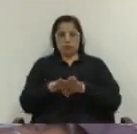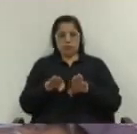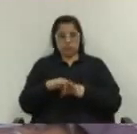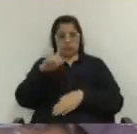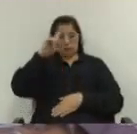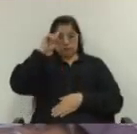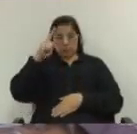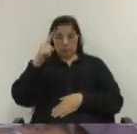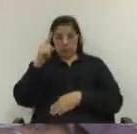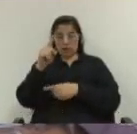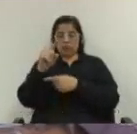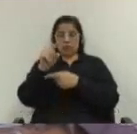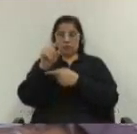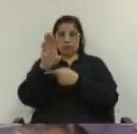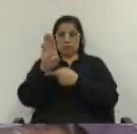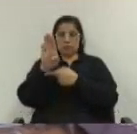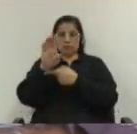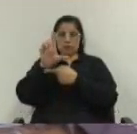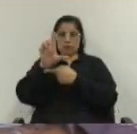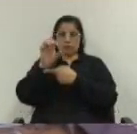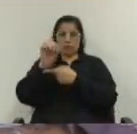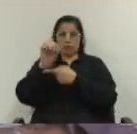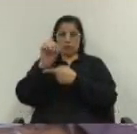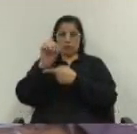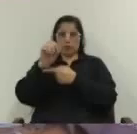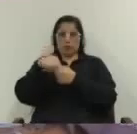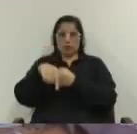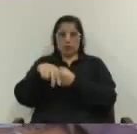dos bens de todos os réus até o montante de R$